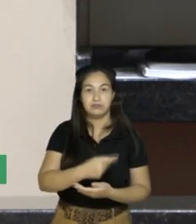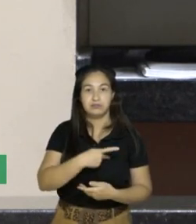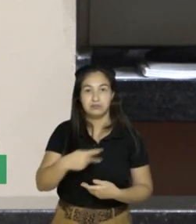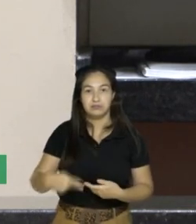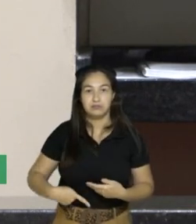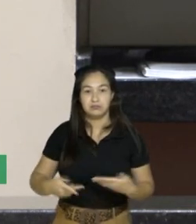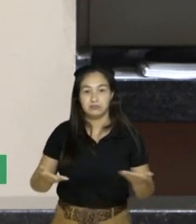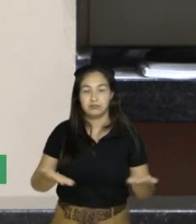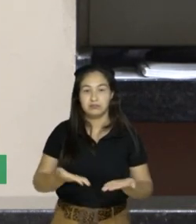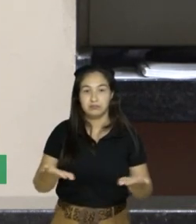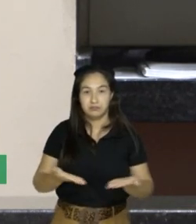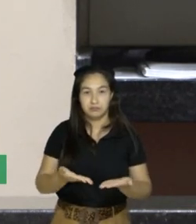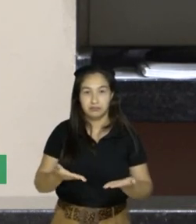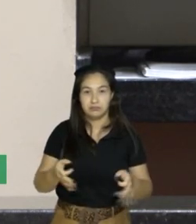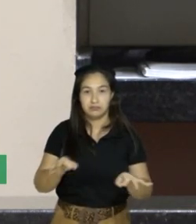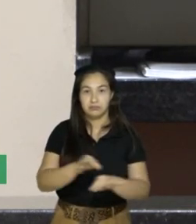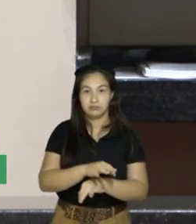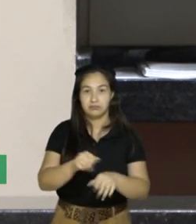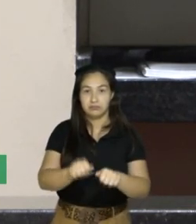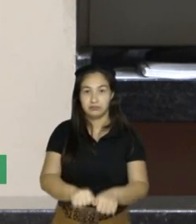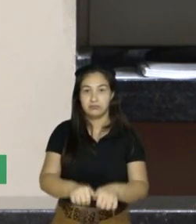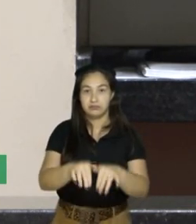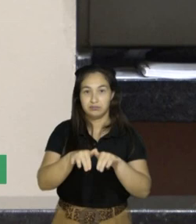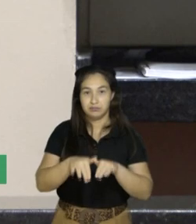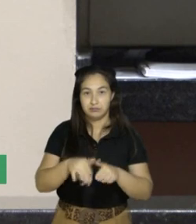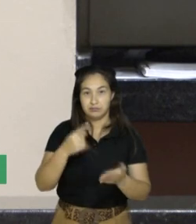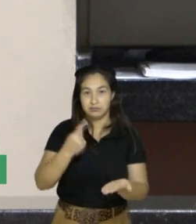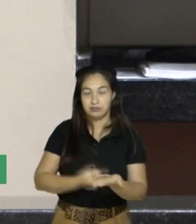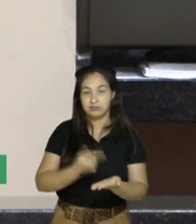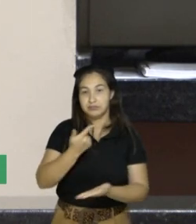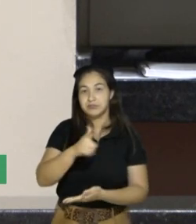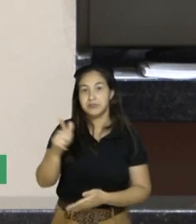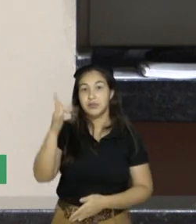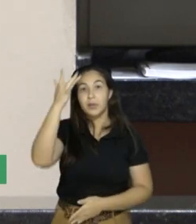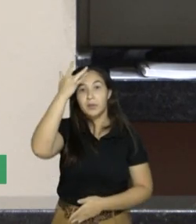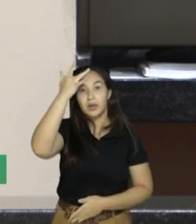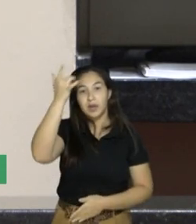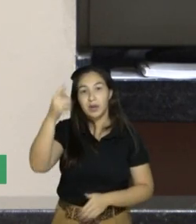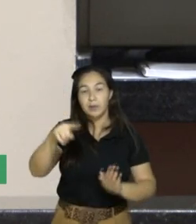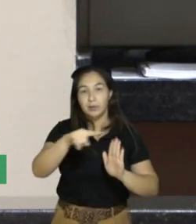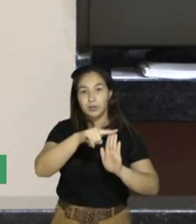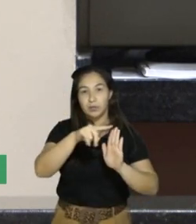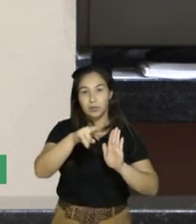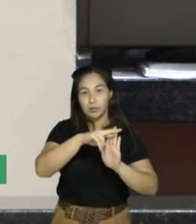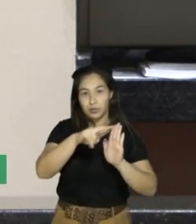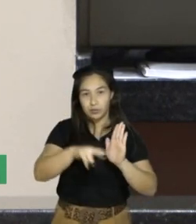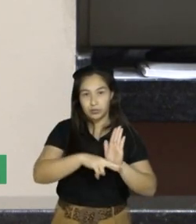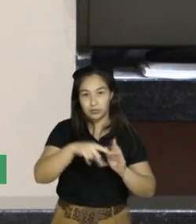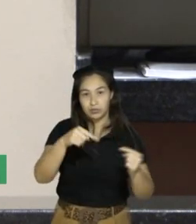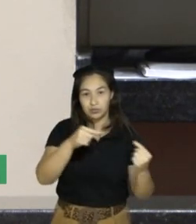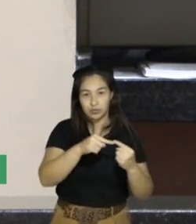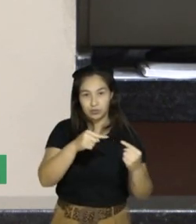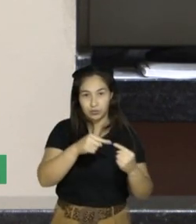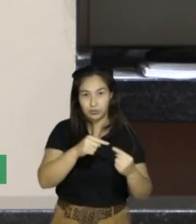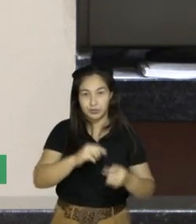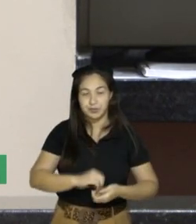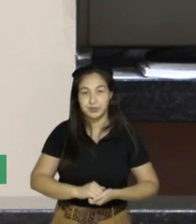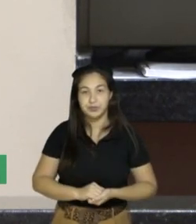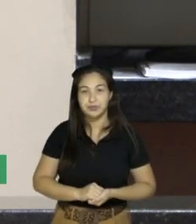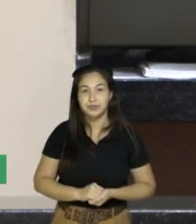e antes dessa presidência encerrar a sessão convoca outra ordinária para amanhã